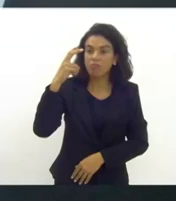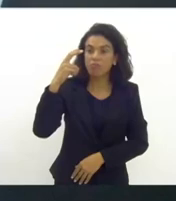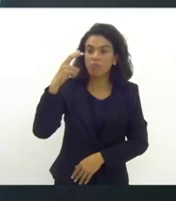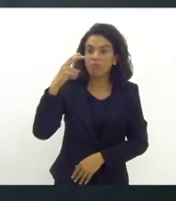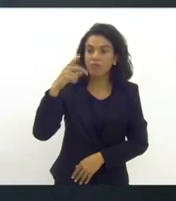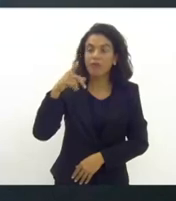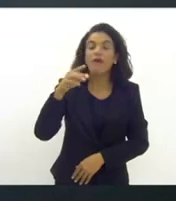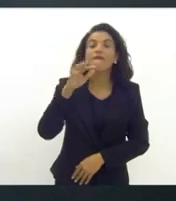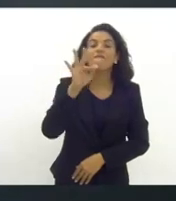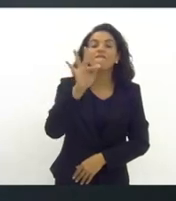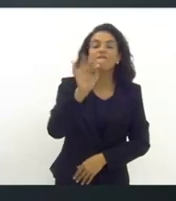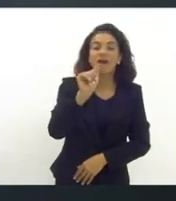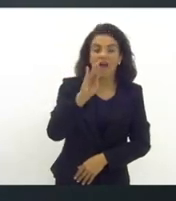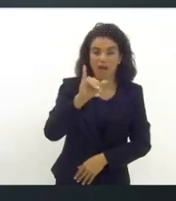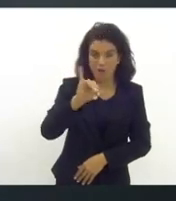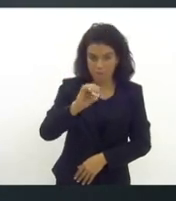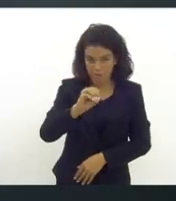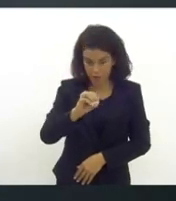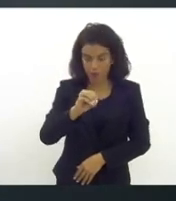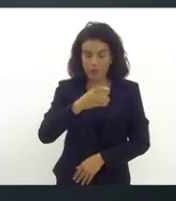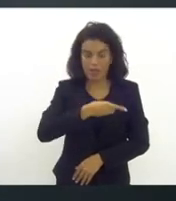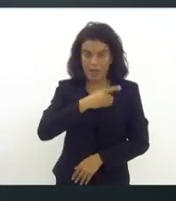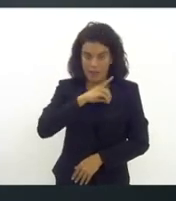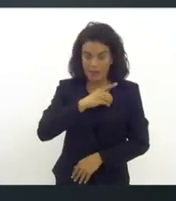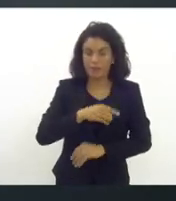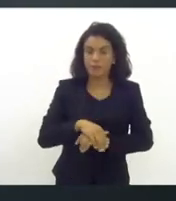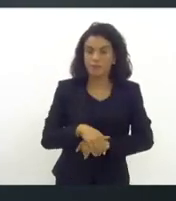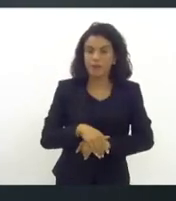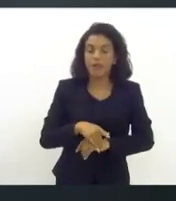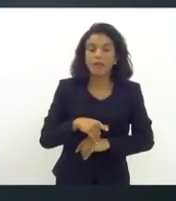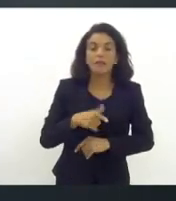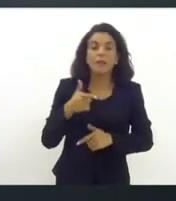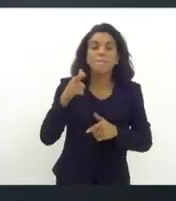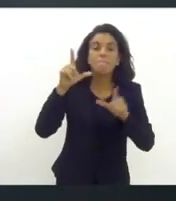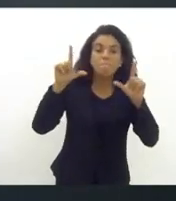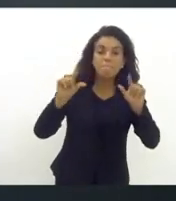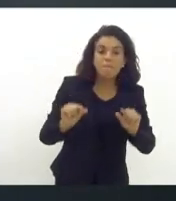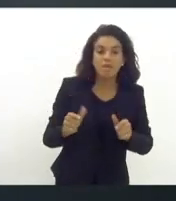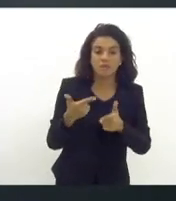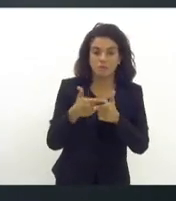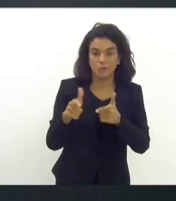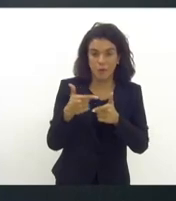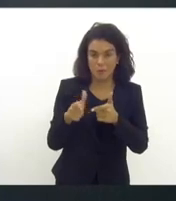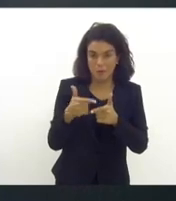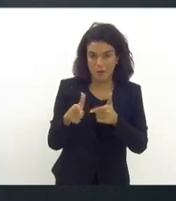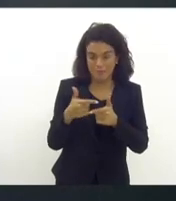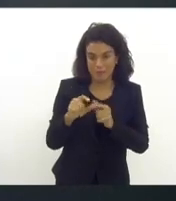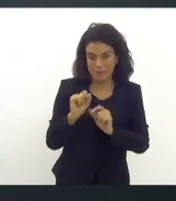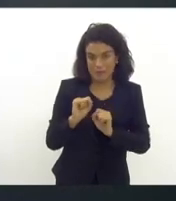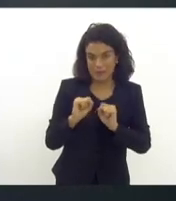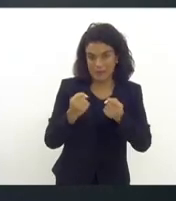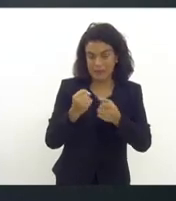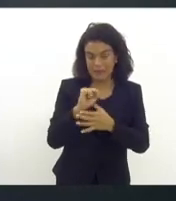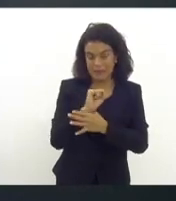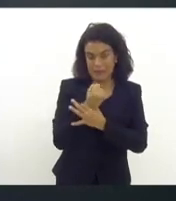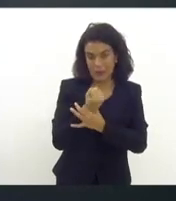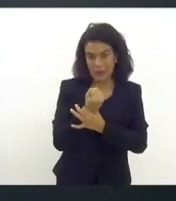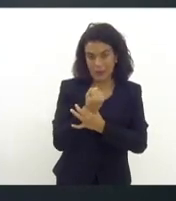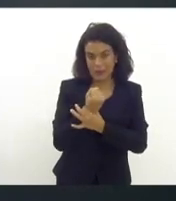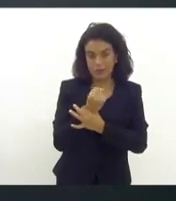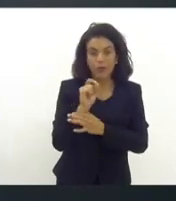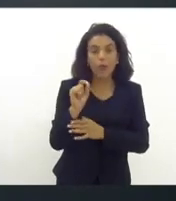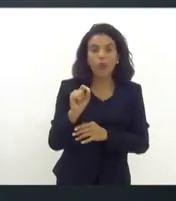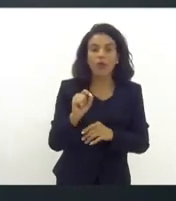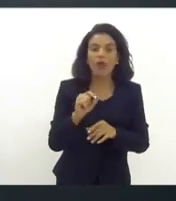Doutor Fábio que tem menos problema de segurança de todos o que tem de problema de segurança